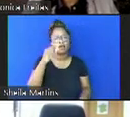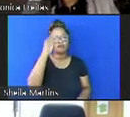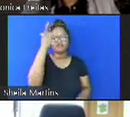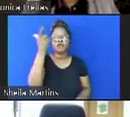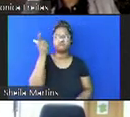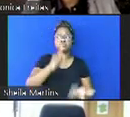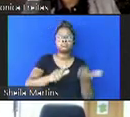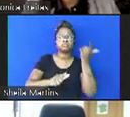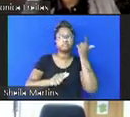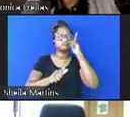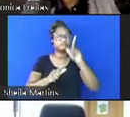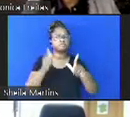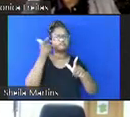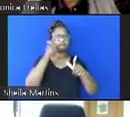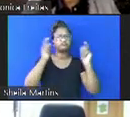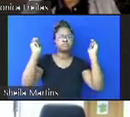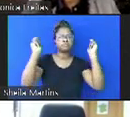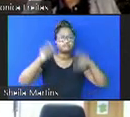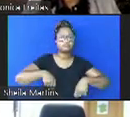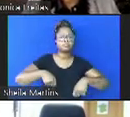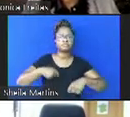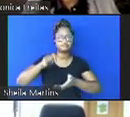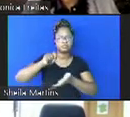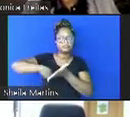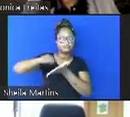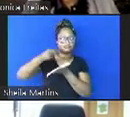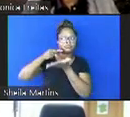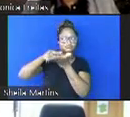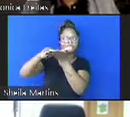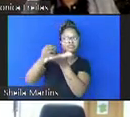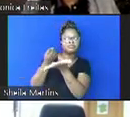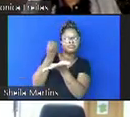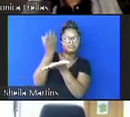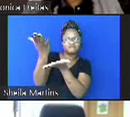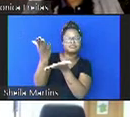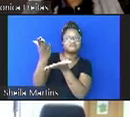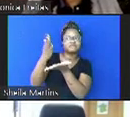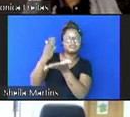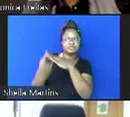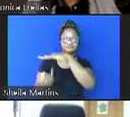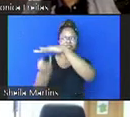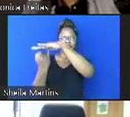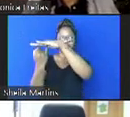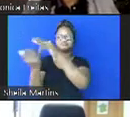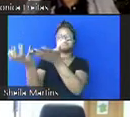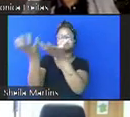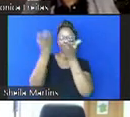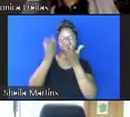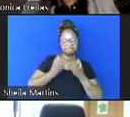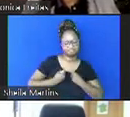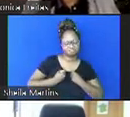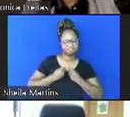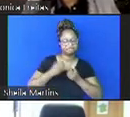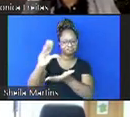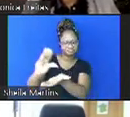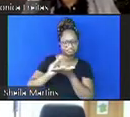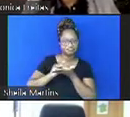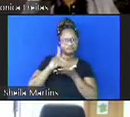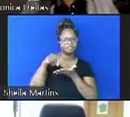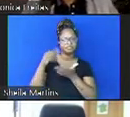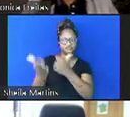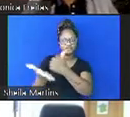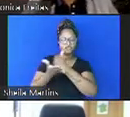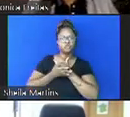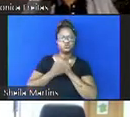Então, basta você escrever para a fundação e você é contemplado com esses auxílios. Então, o suporte não é somente durante